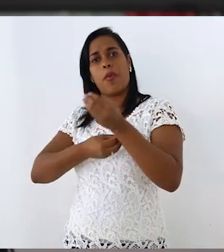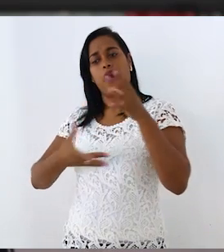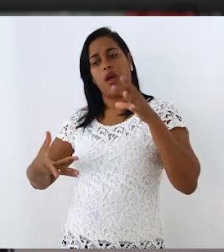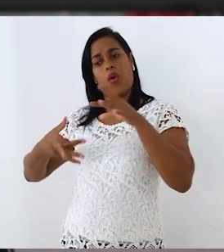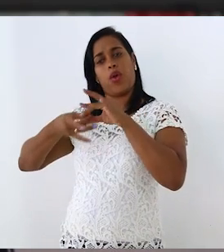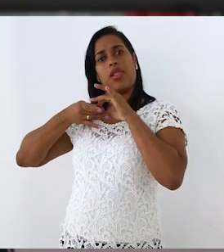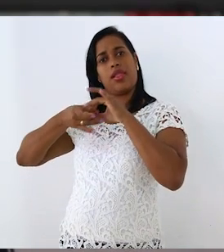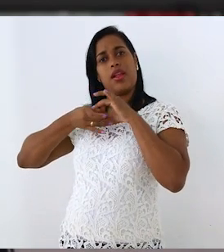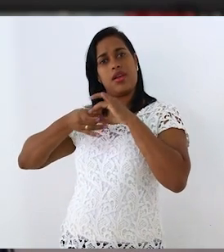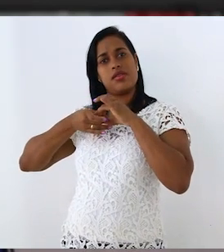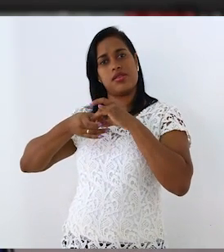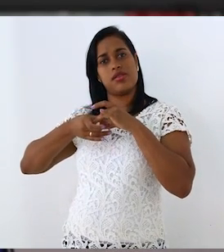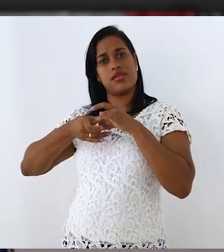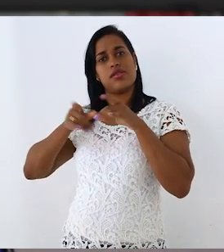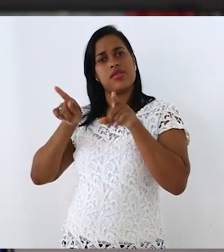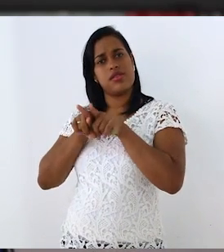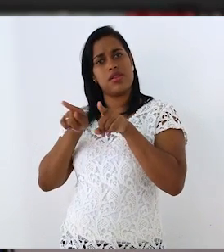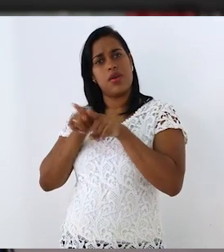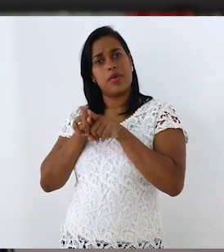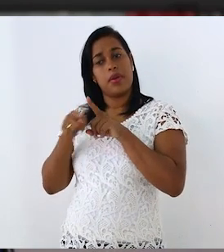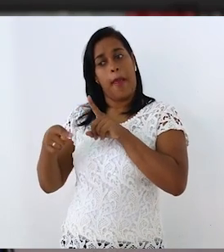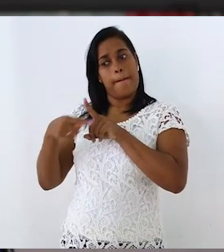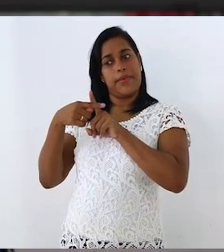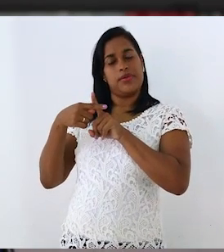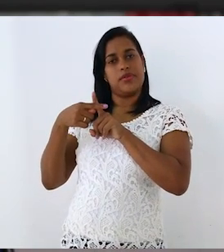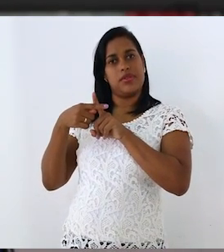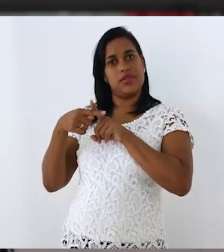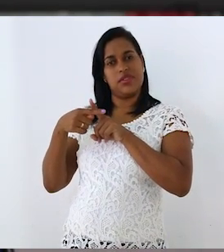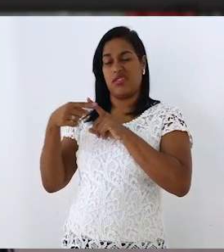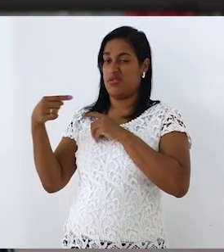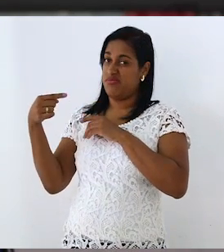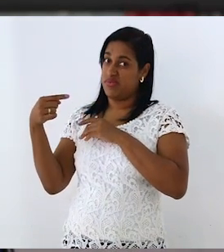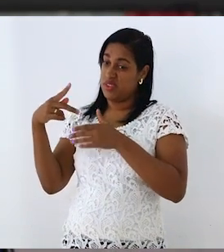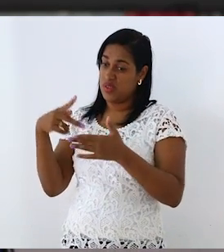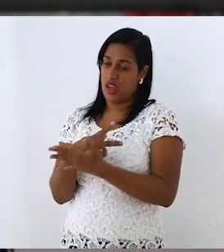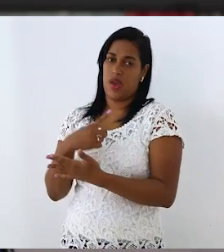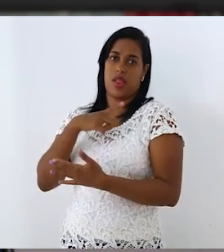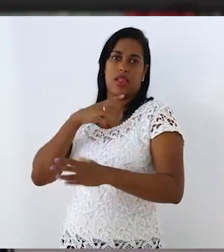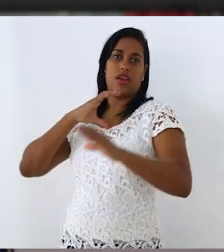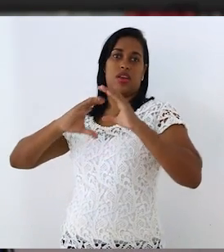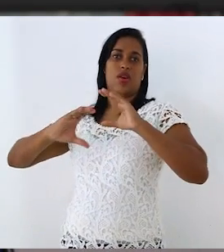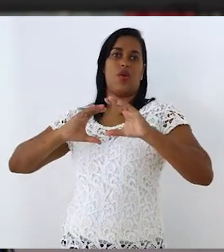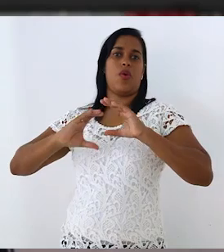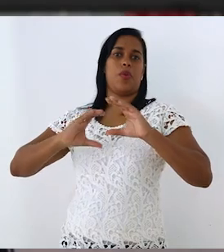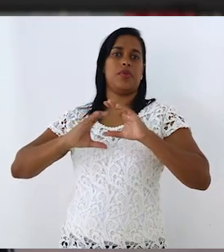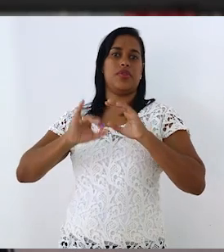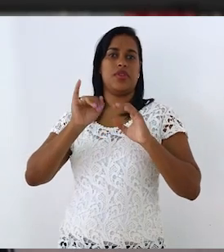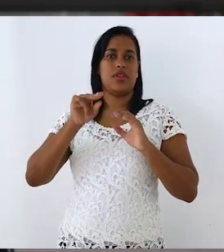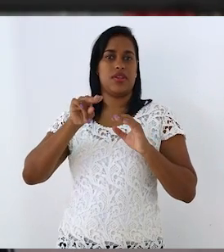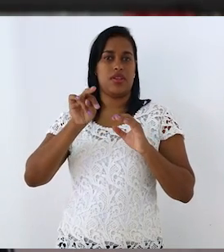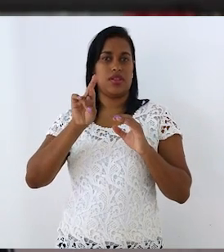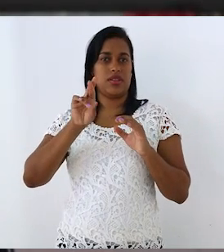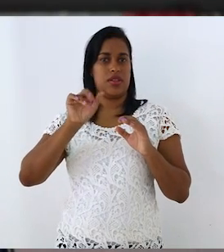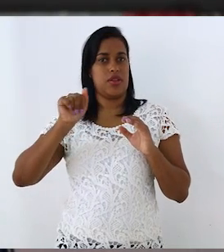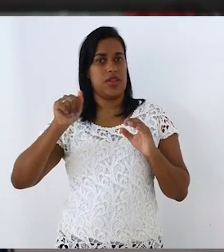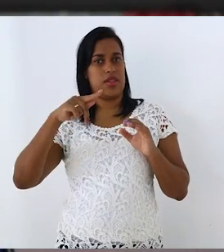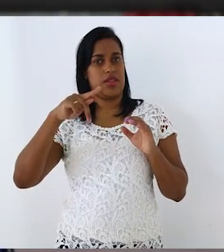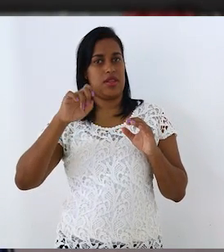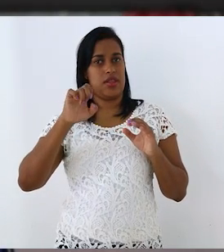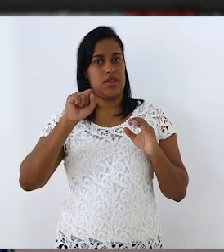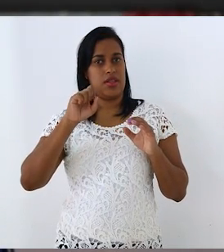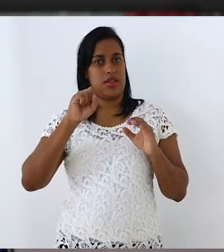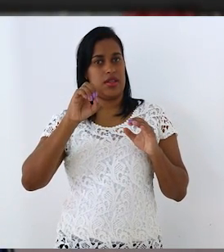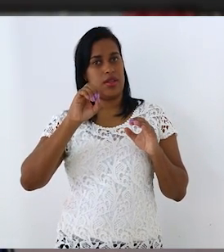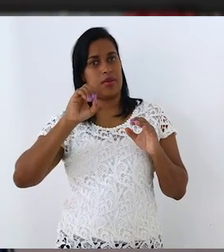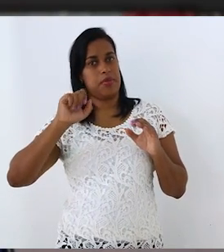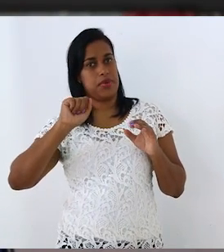conexão e mesmo as consequências positivas ou negativas da comunicação intrapessoal, aquela do